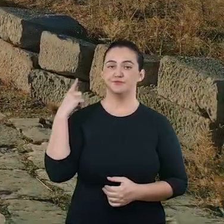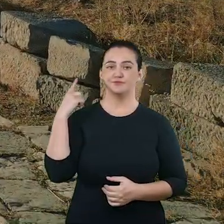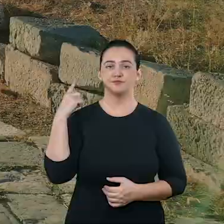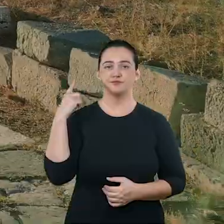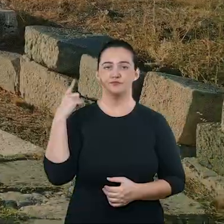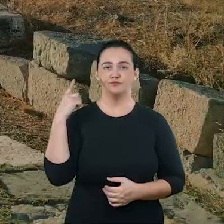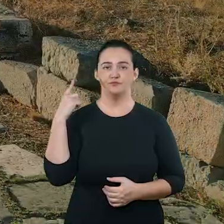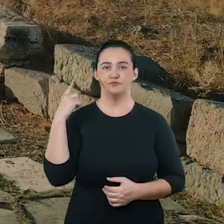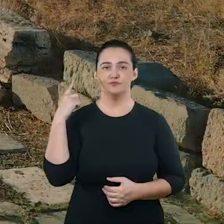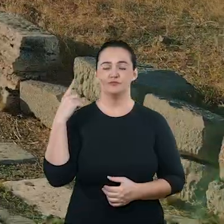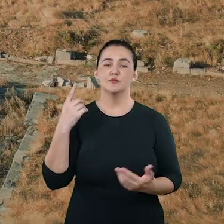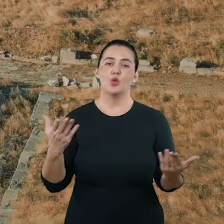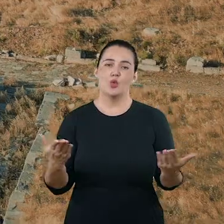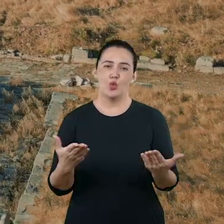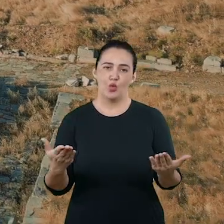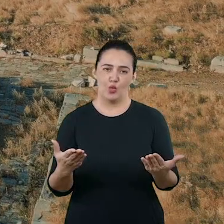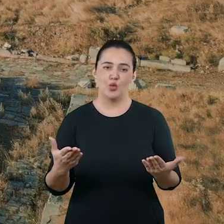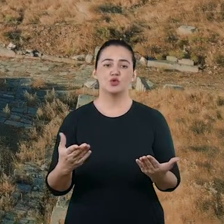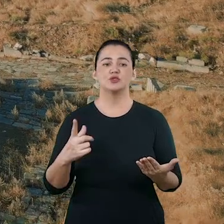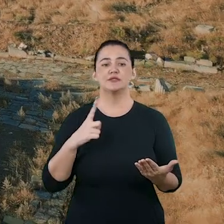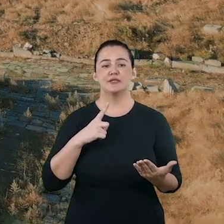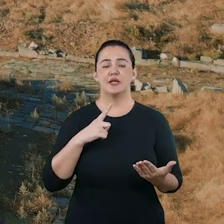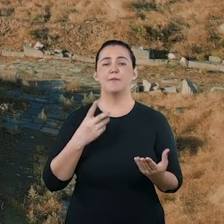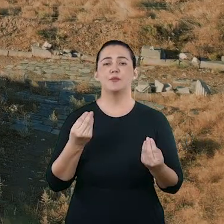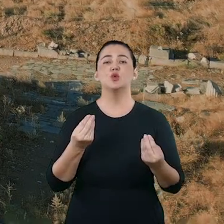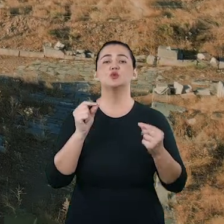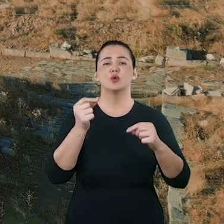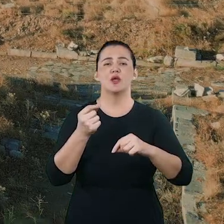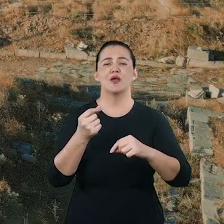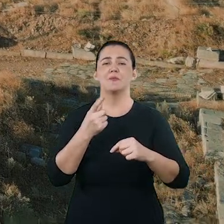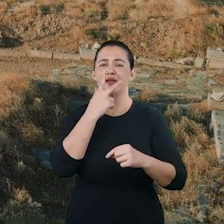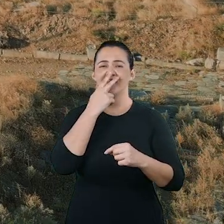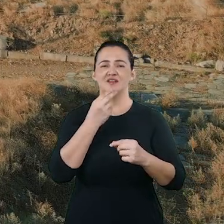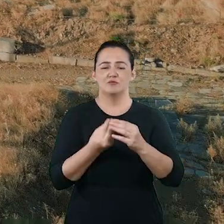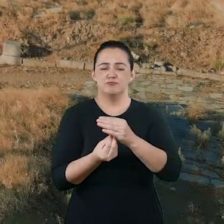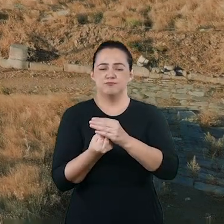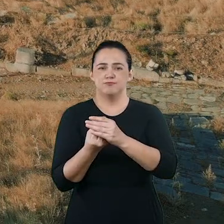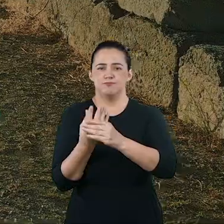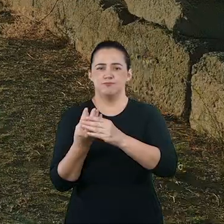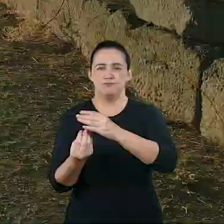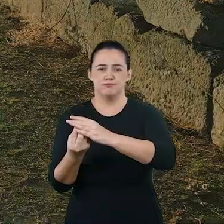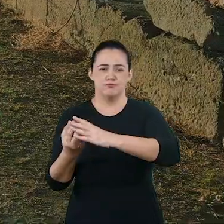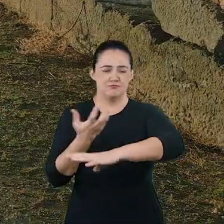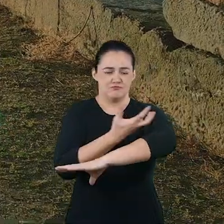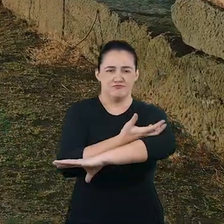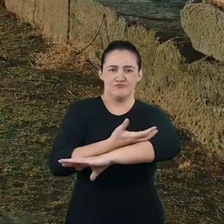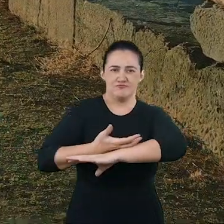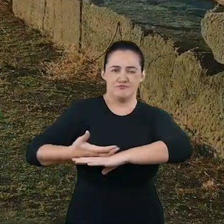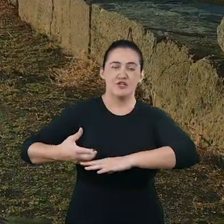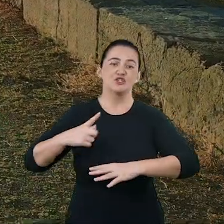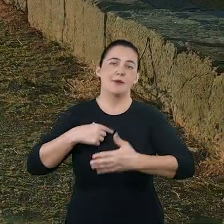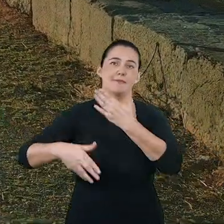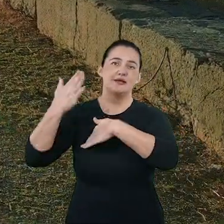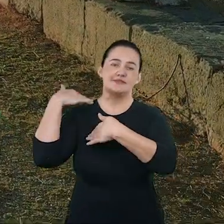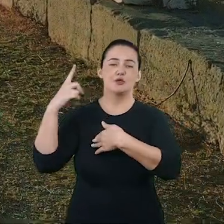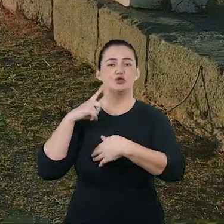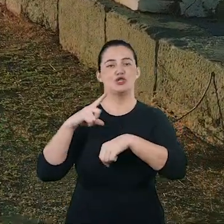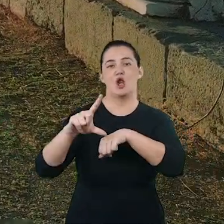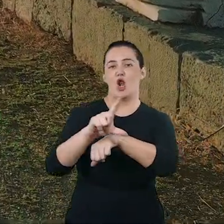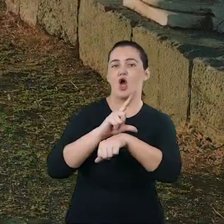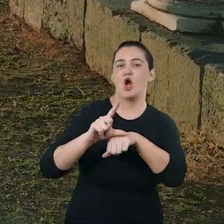lugares que hoje estão tomados pelo mato, você tinha lojas,